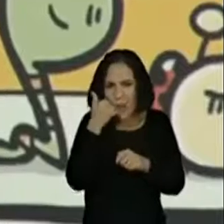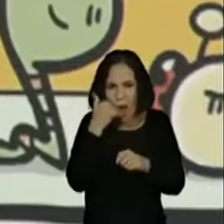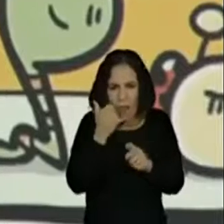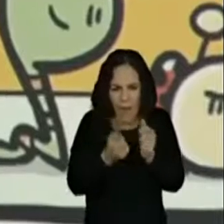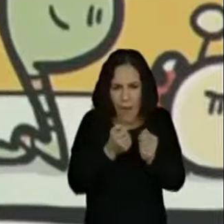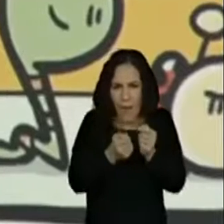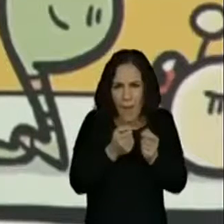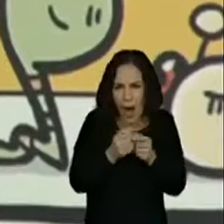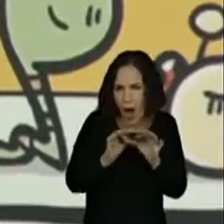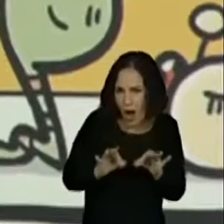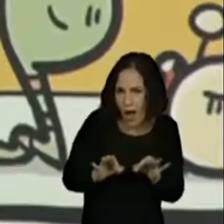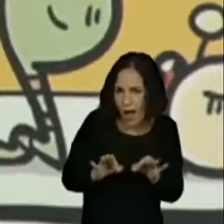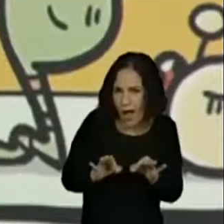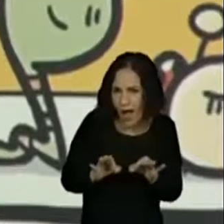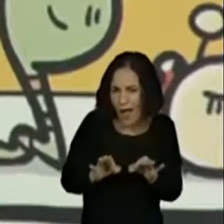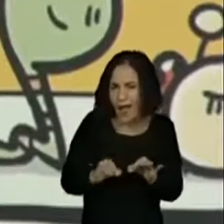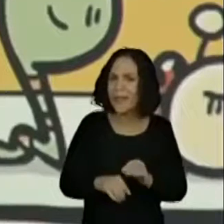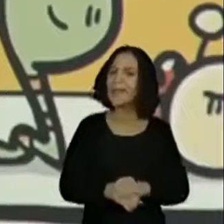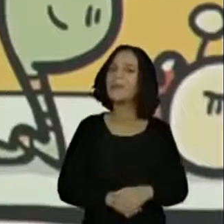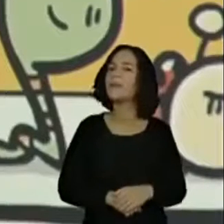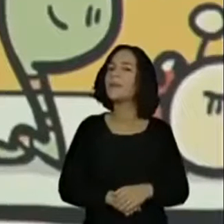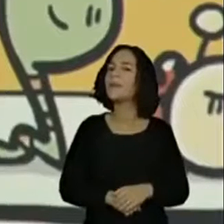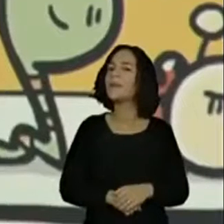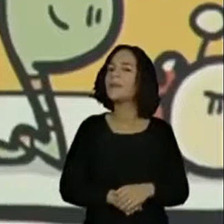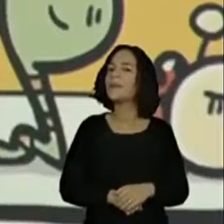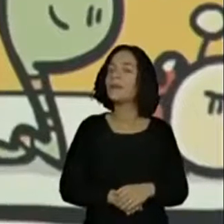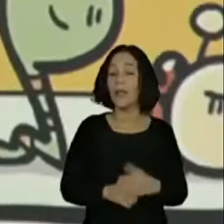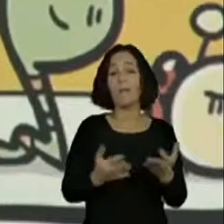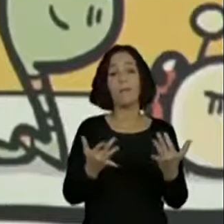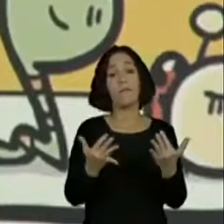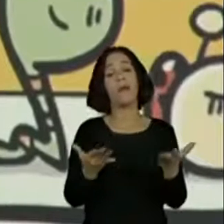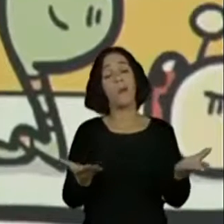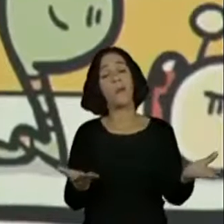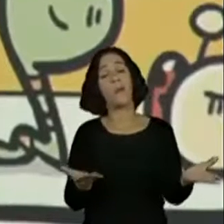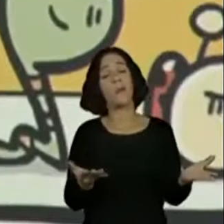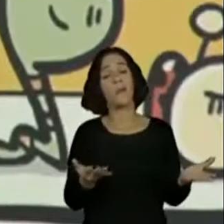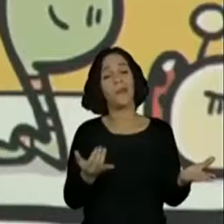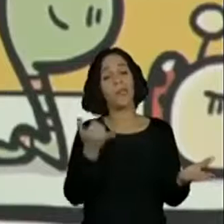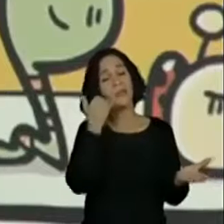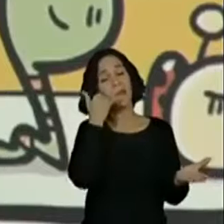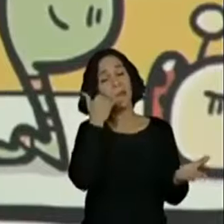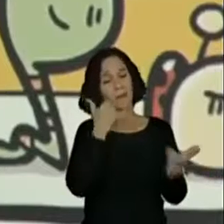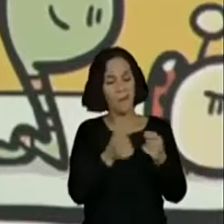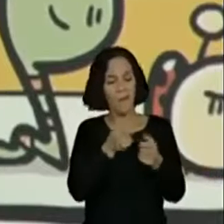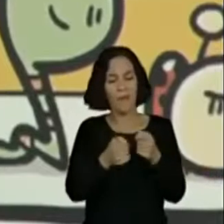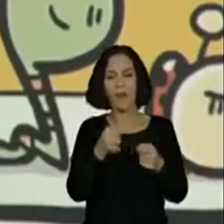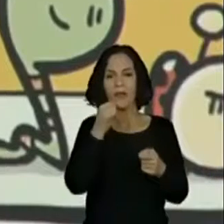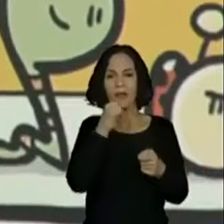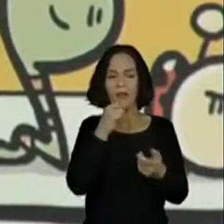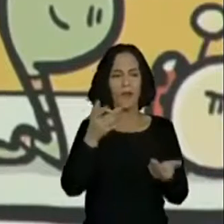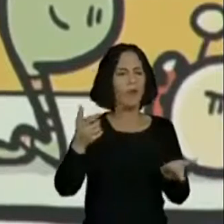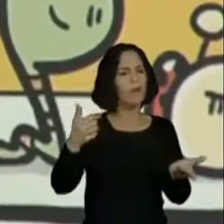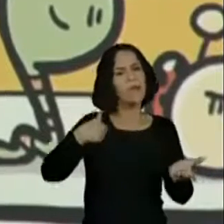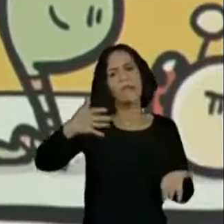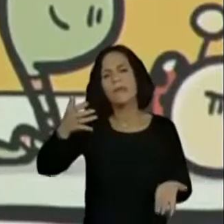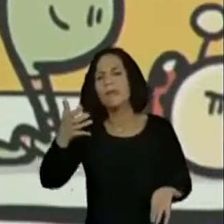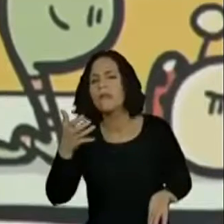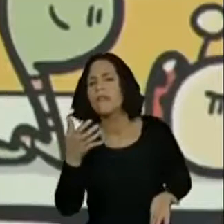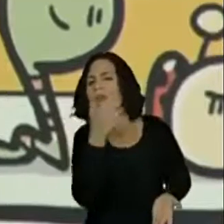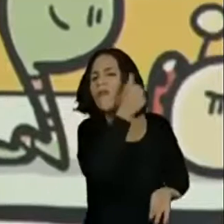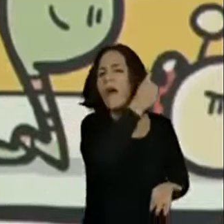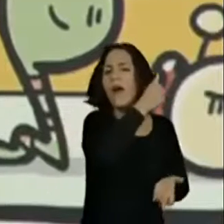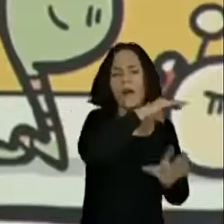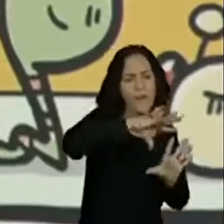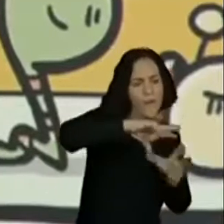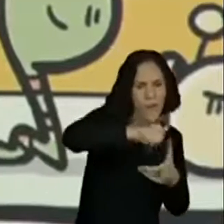celular? No celular. Está a felicidade dela está na mão, no celular. Essa coisa de salvar o mundo está no celular.